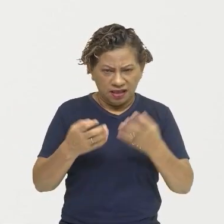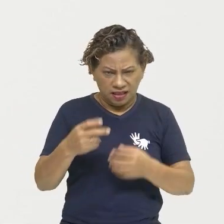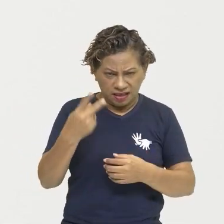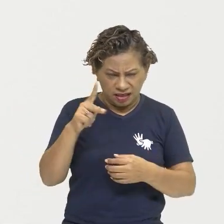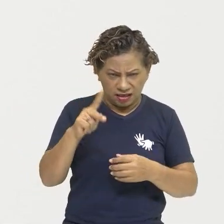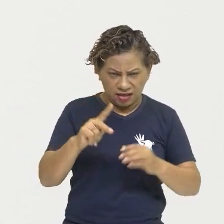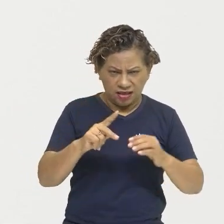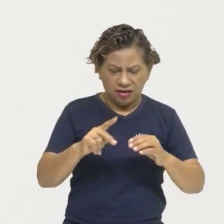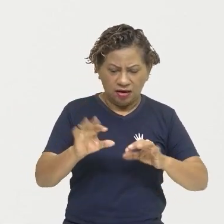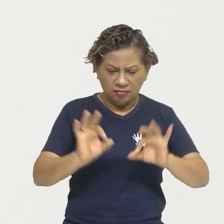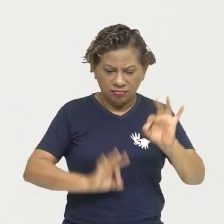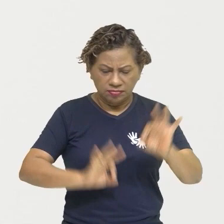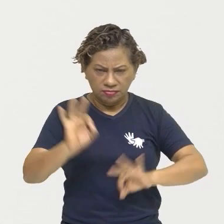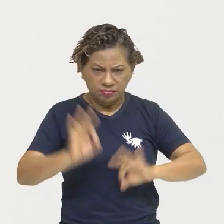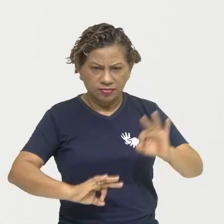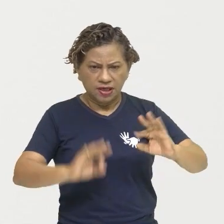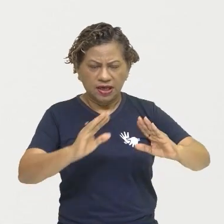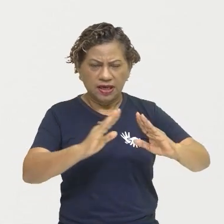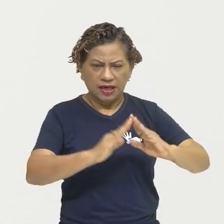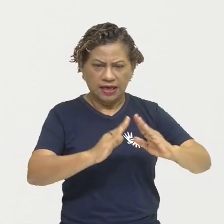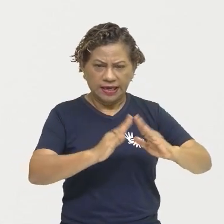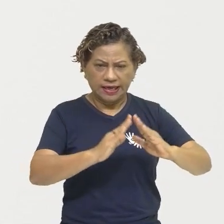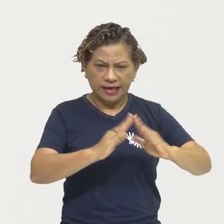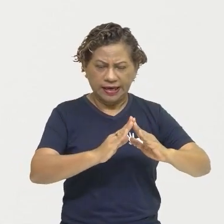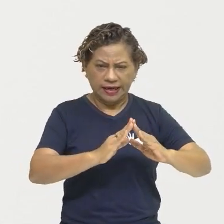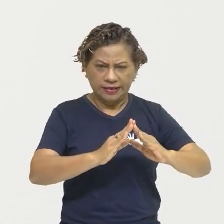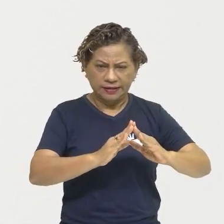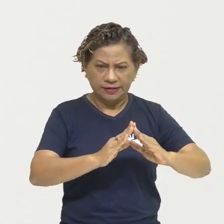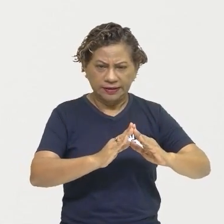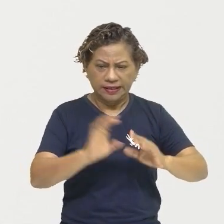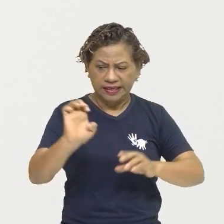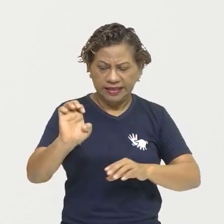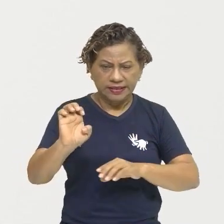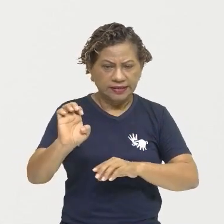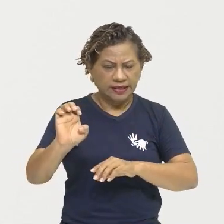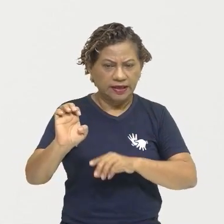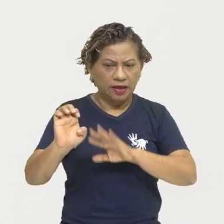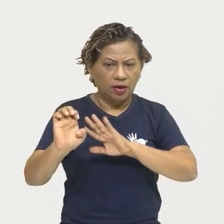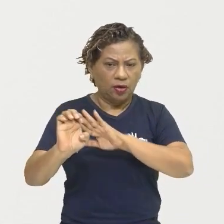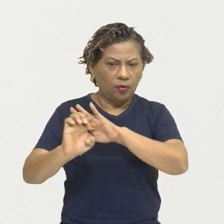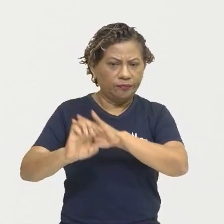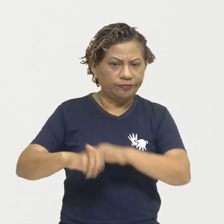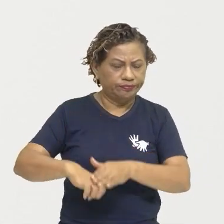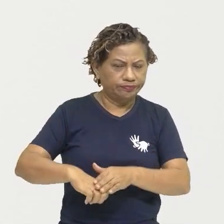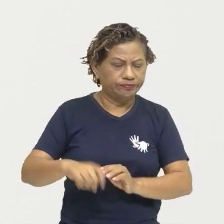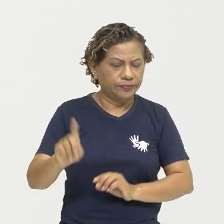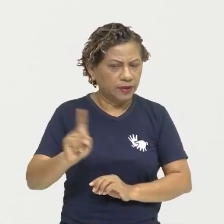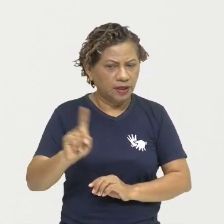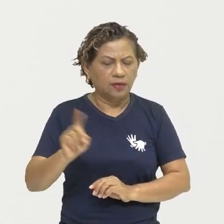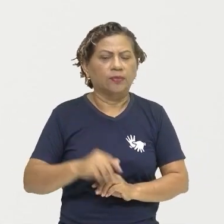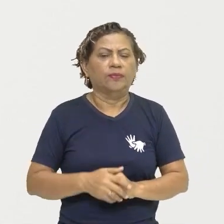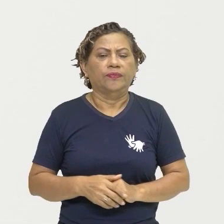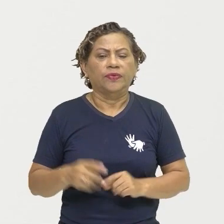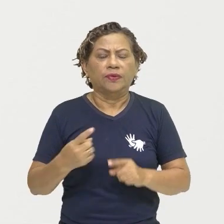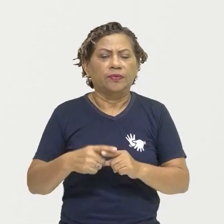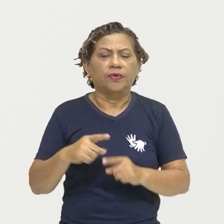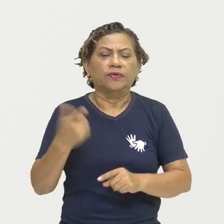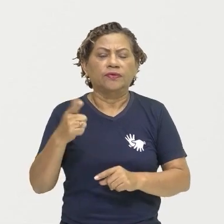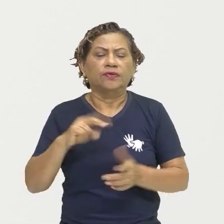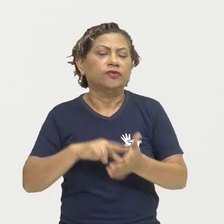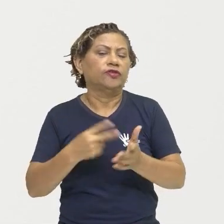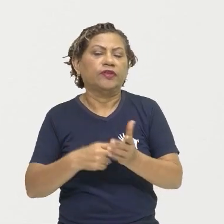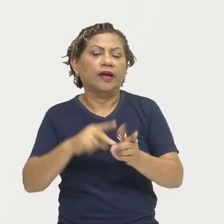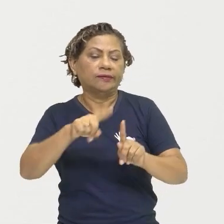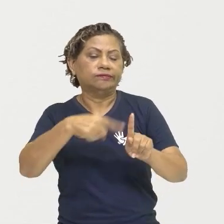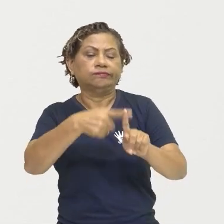não conseguiu. Esse i aqui não tem valor de soma, não tem, gente, ó. Tem valor de oposição, como se dissesse assim,